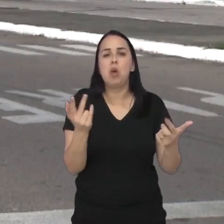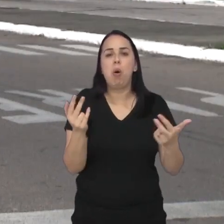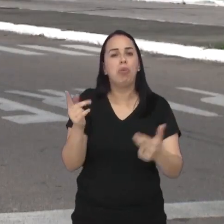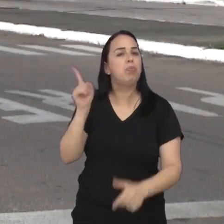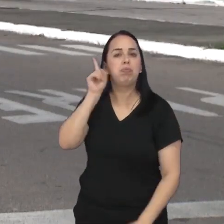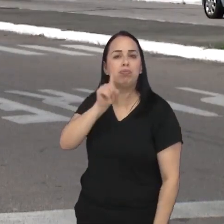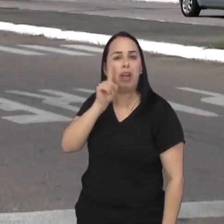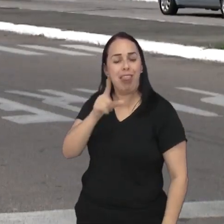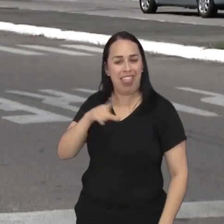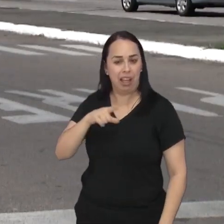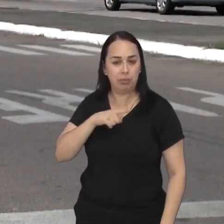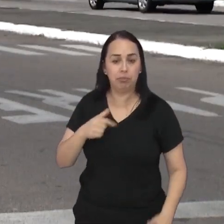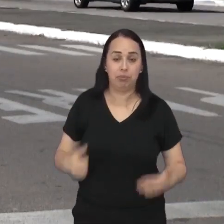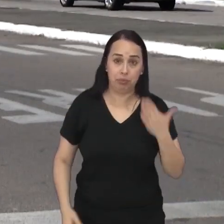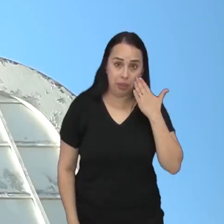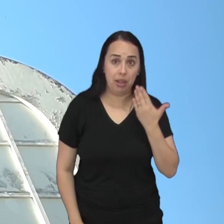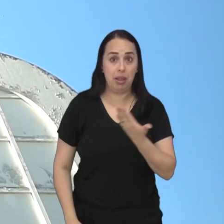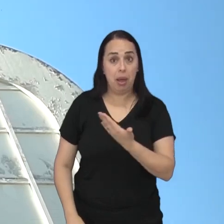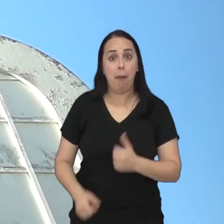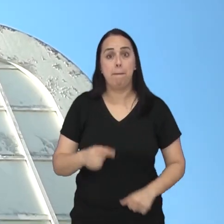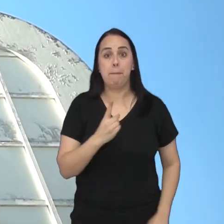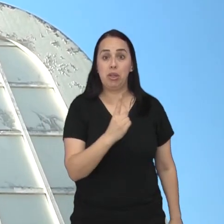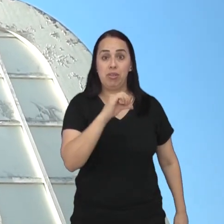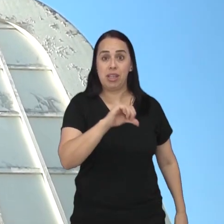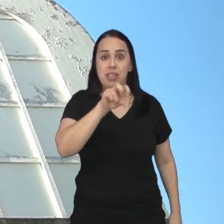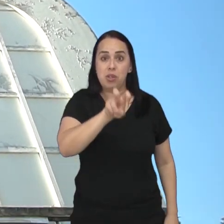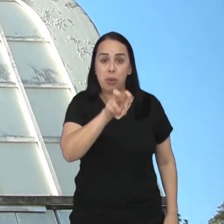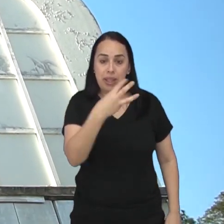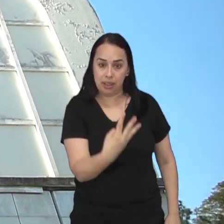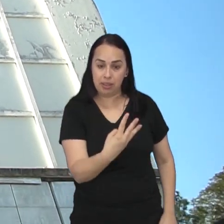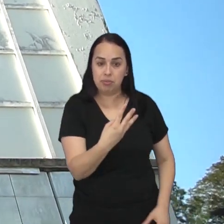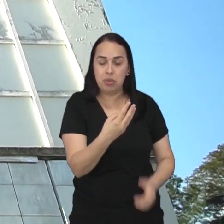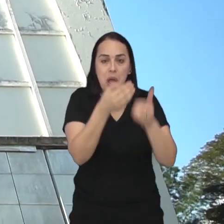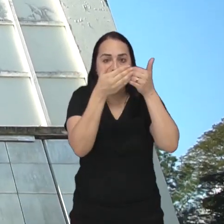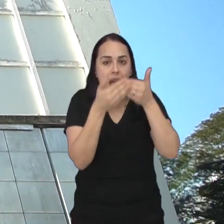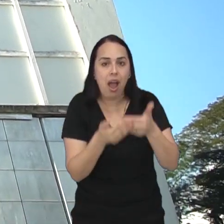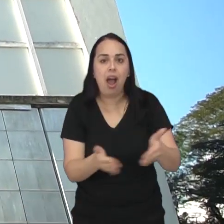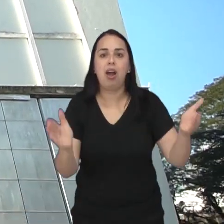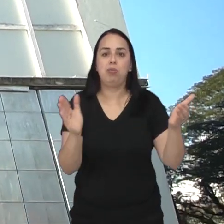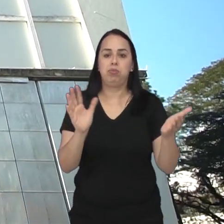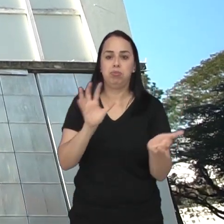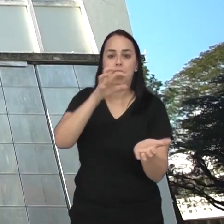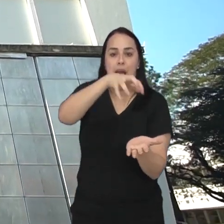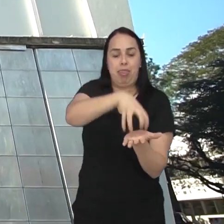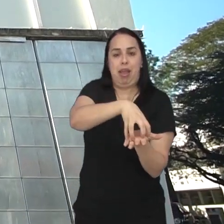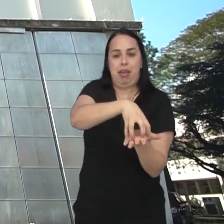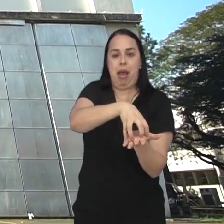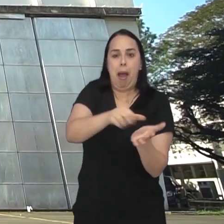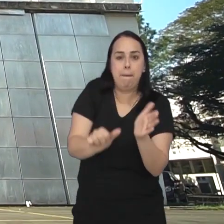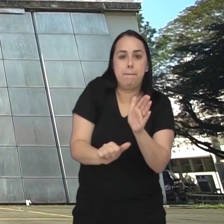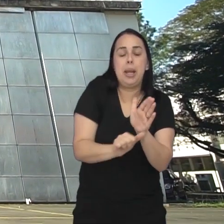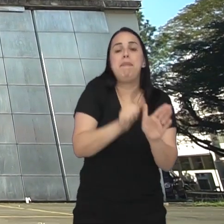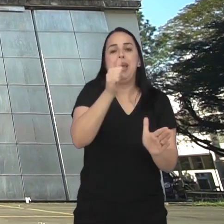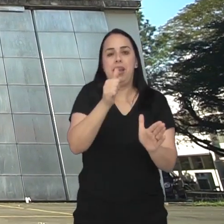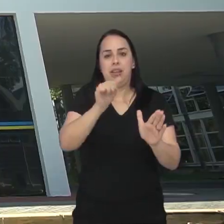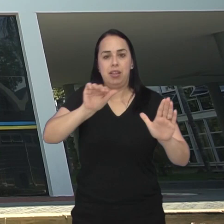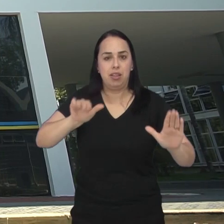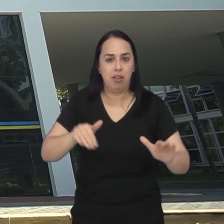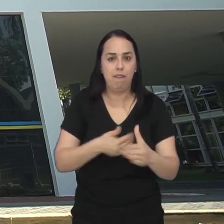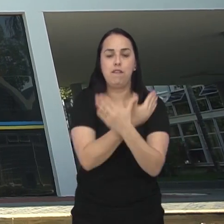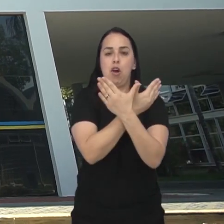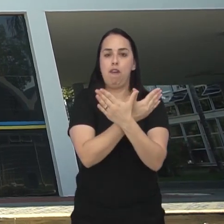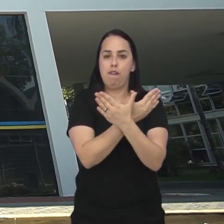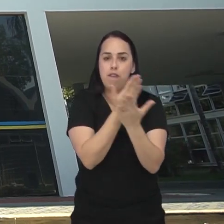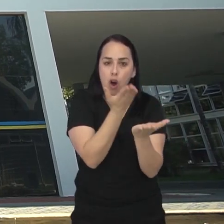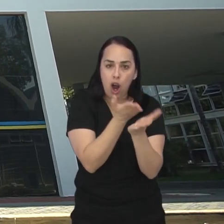o MIT, nos Estados Unidos. Em 1953, foi inaugurado o complexo do CTA, a primeira